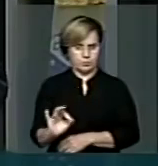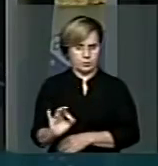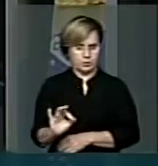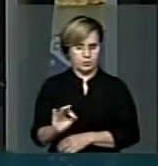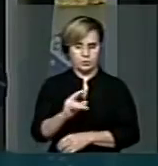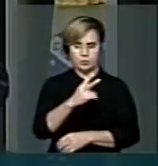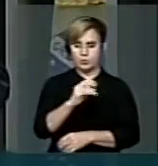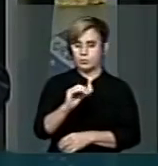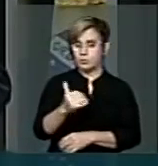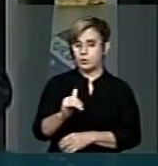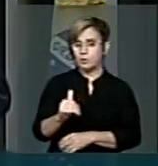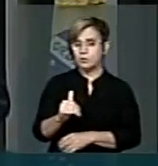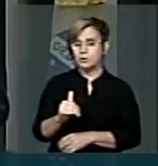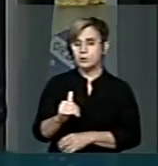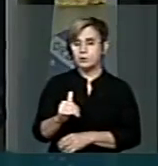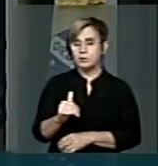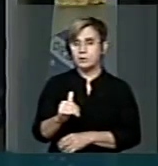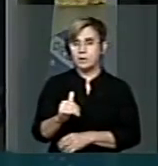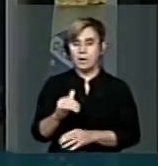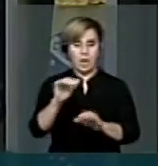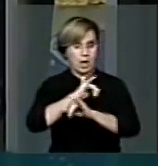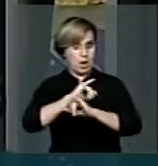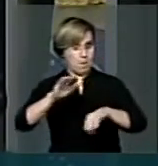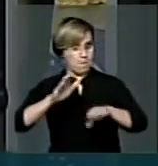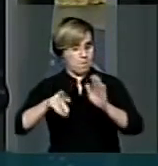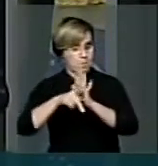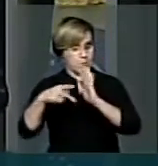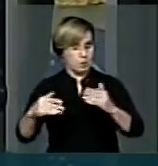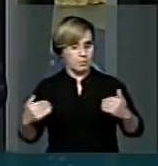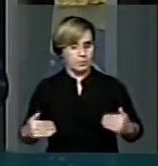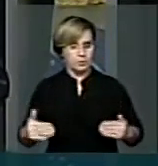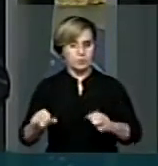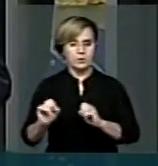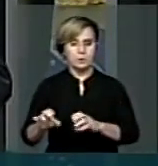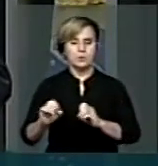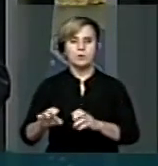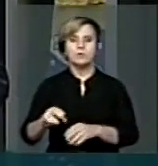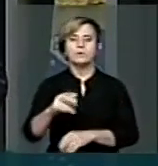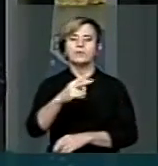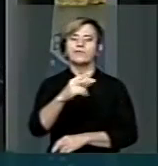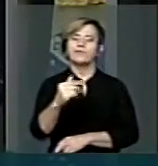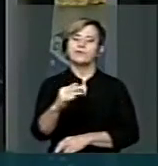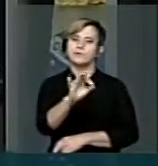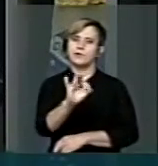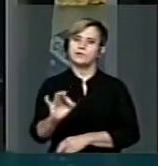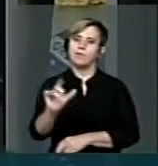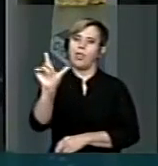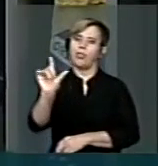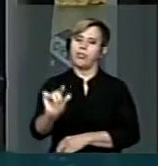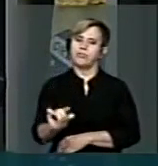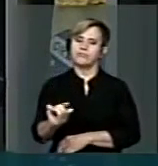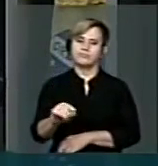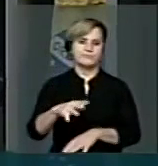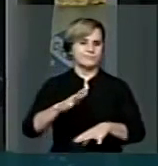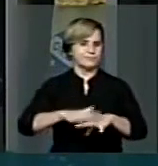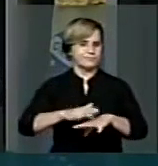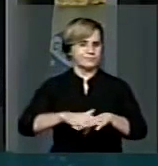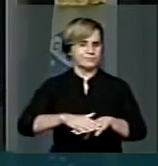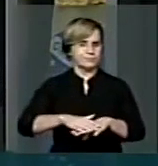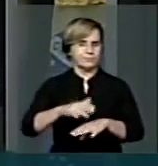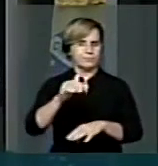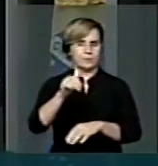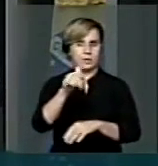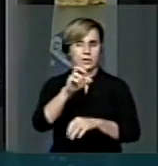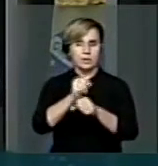Em 2011, pelos dados do próprio Ministério da Educação, apenas 27%. Em matemática, 15